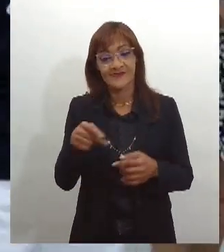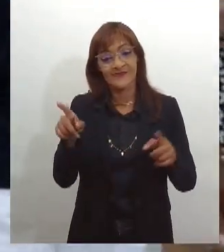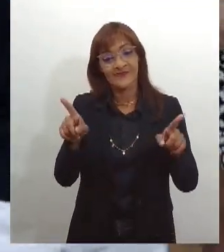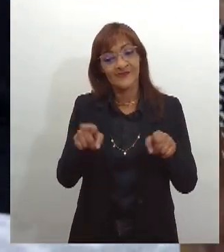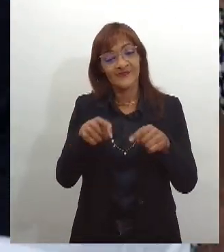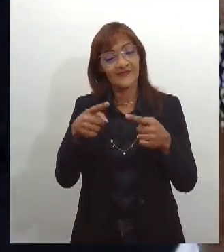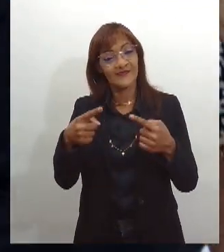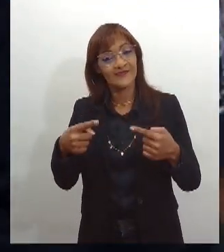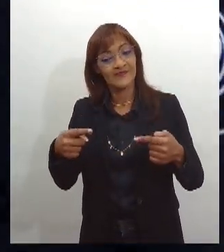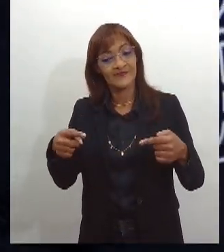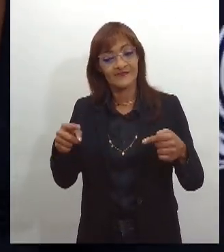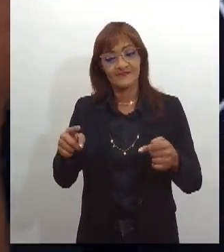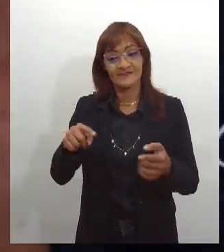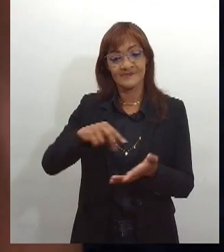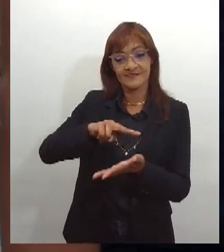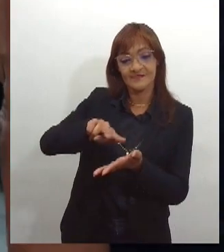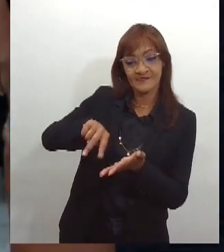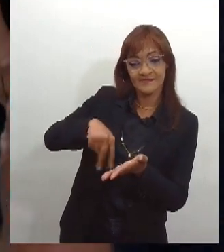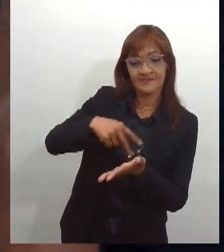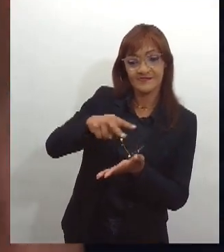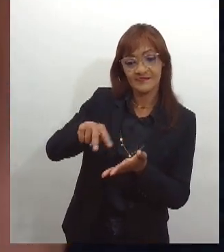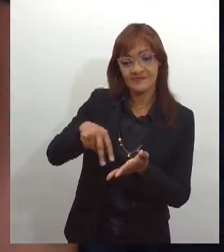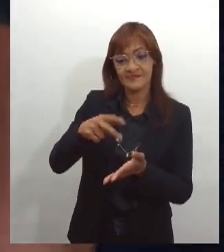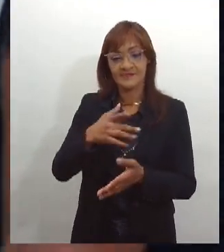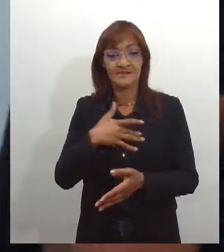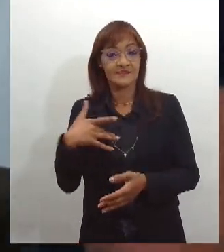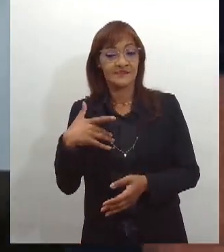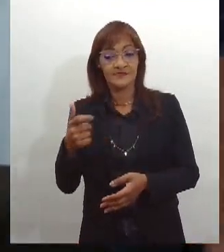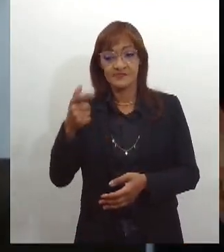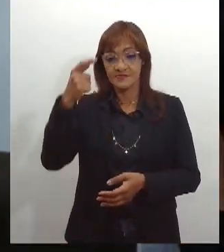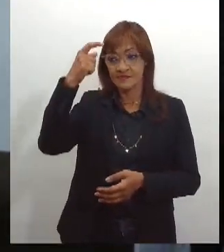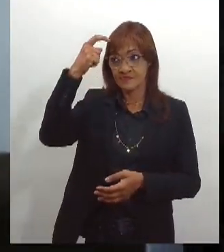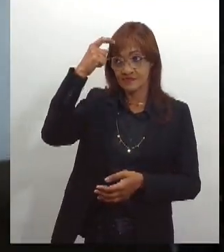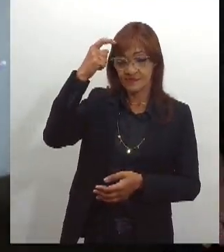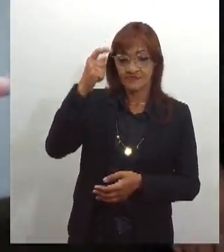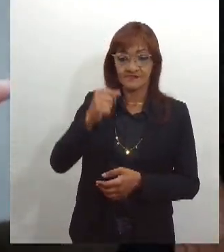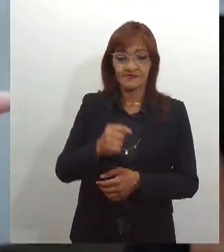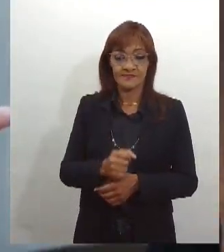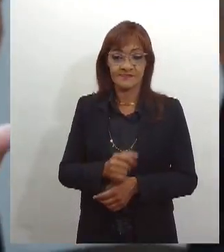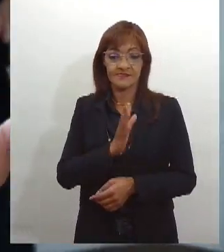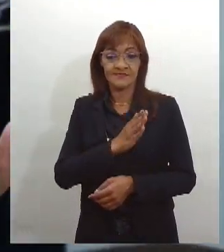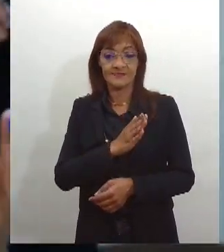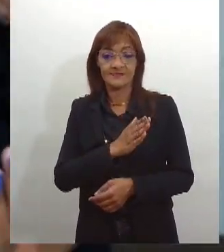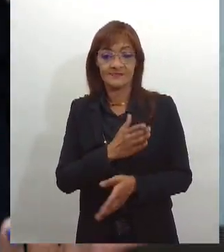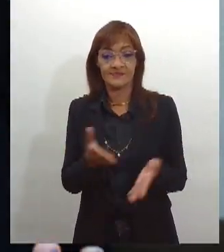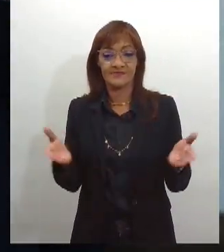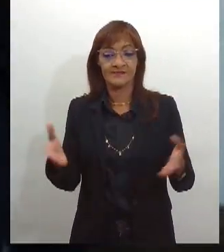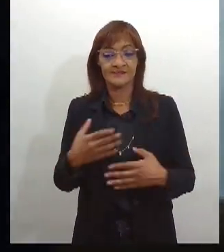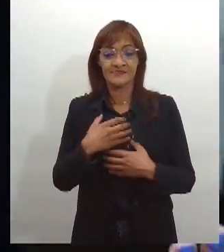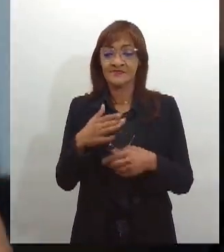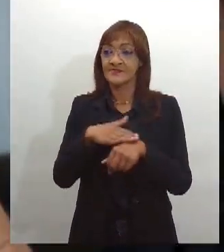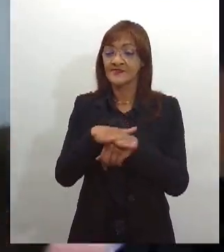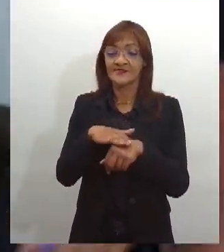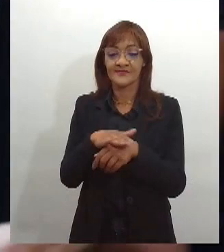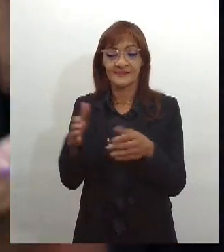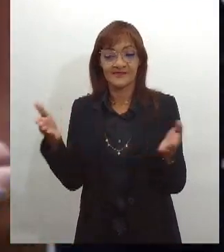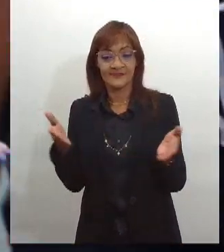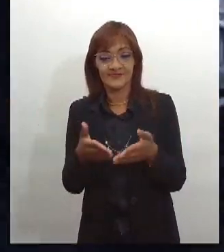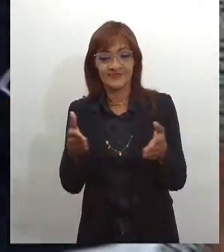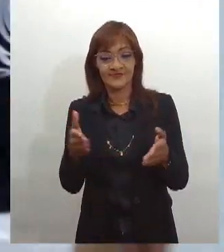fazem bem para o corpo, para a mente, para o coração. E aqui nesse clima eu converso agora com Gladstone, ele